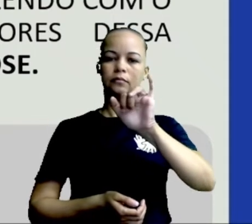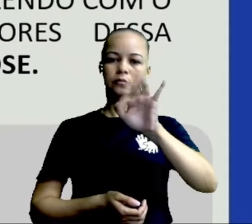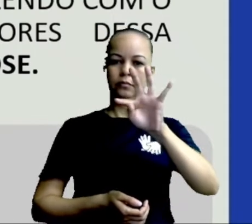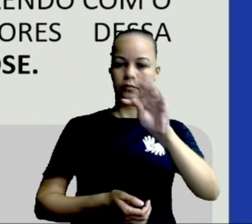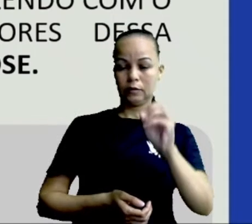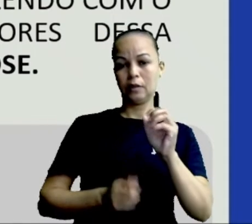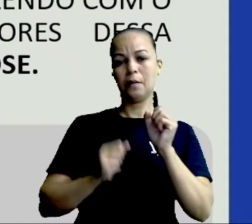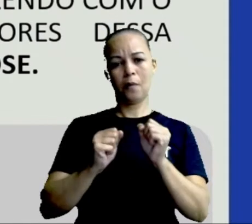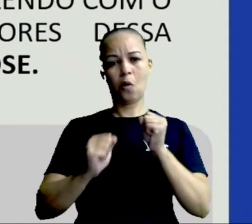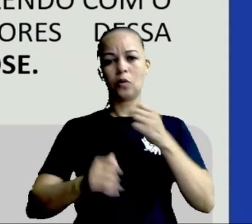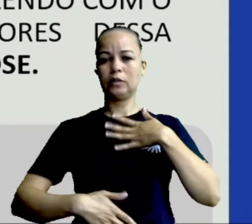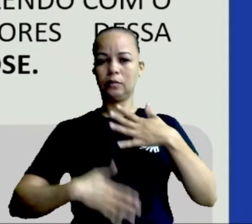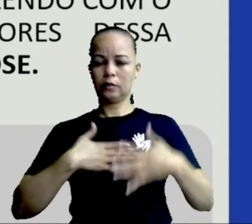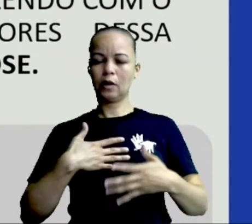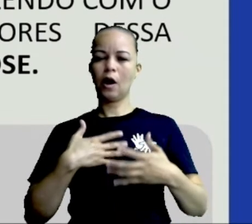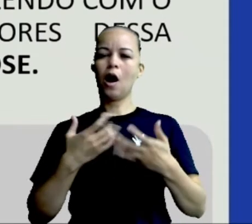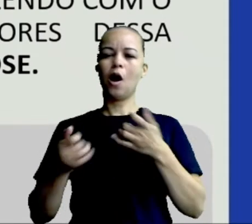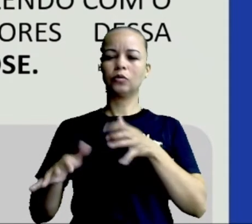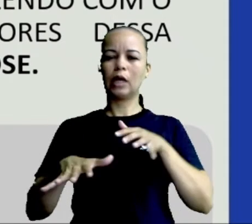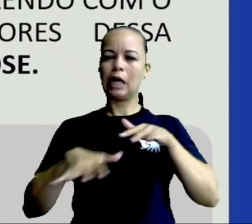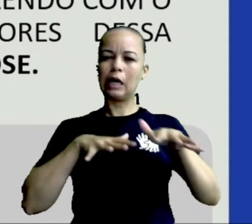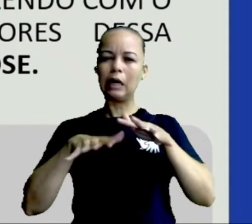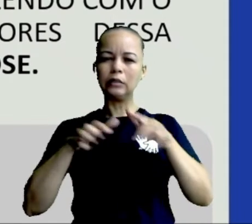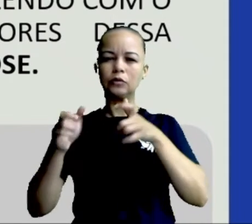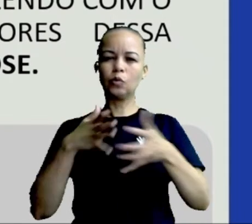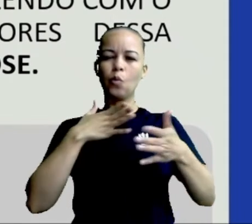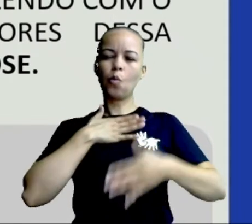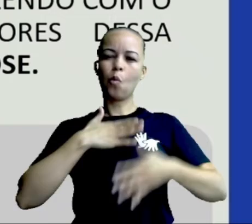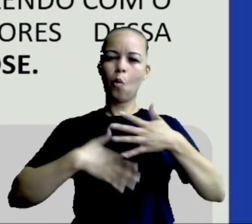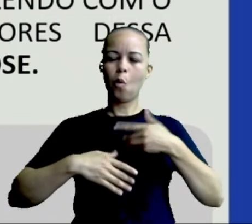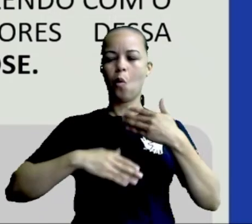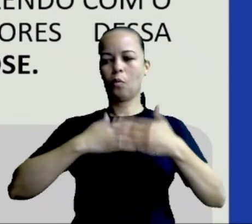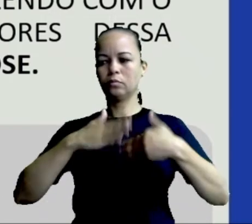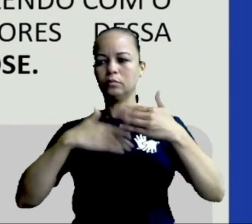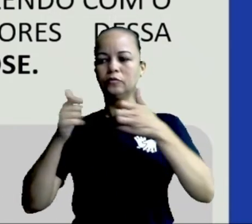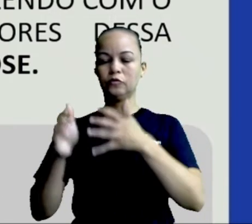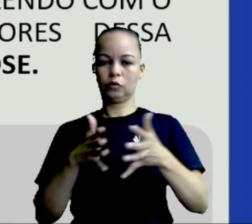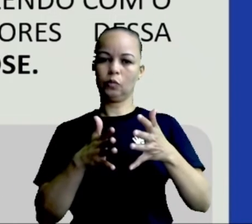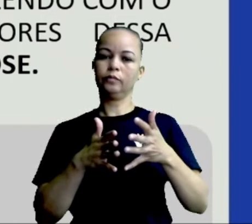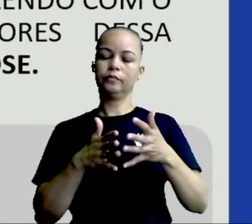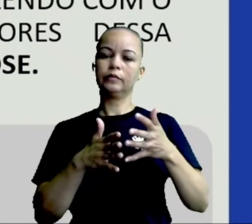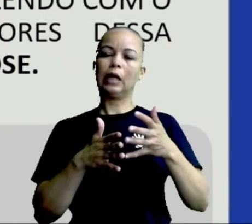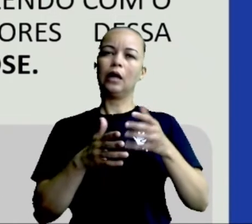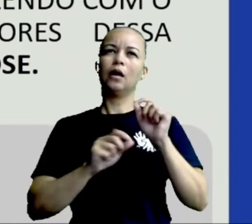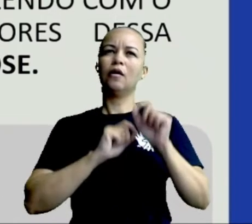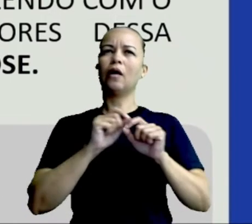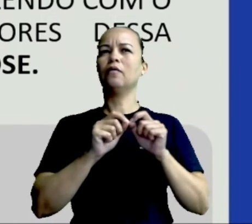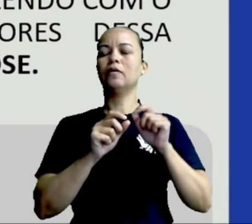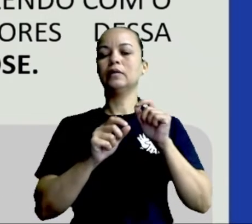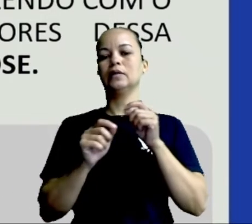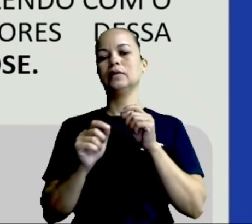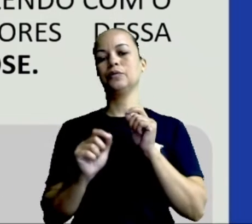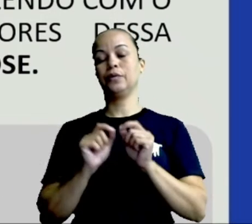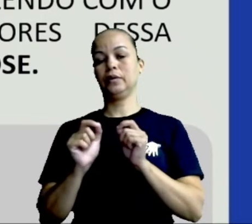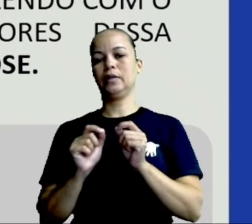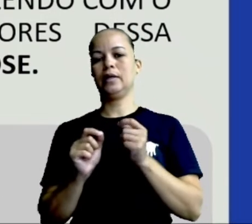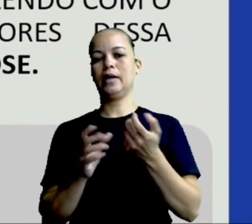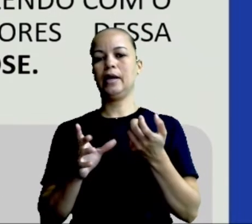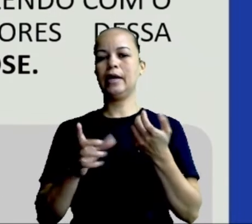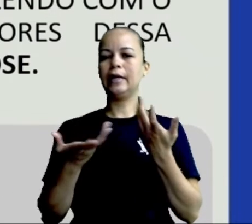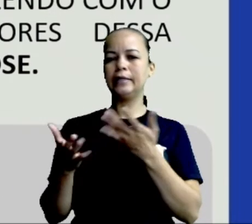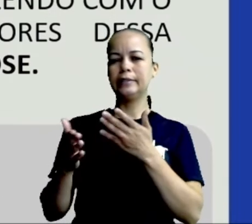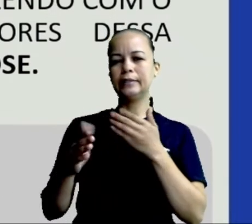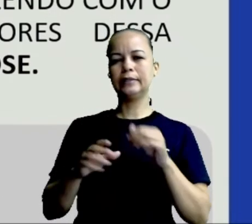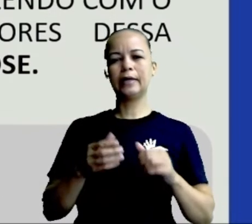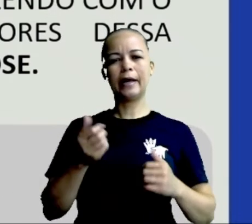físicos, né, alterando todo o metabolismo e outras funções do organismo, fazendo com que ele se adapte